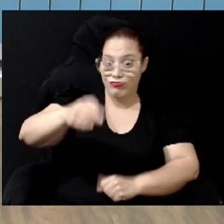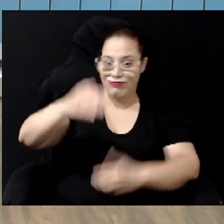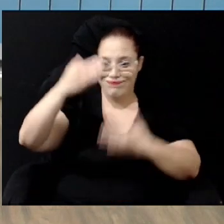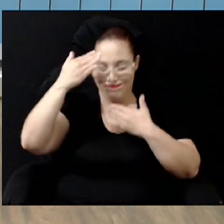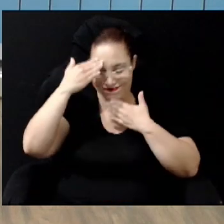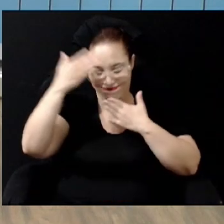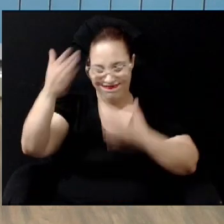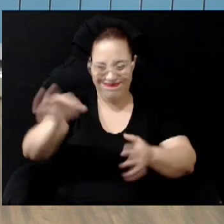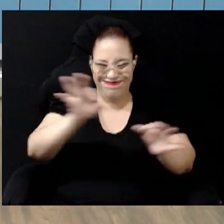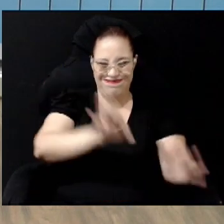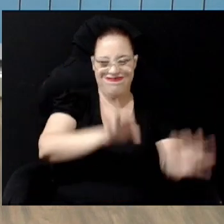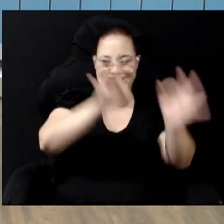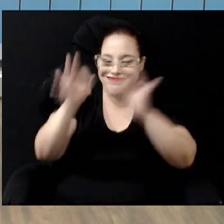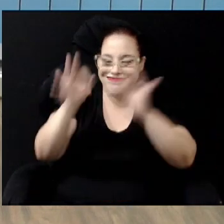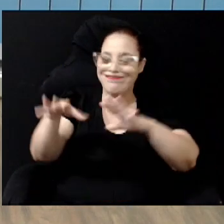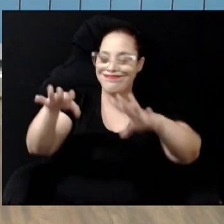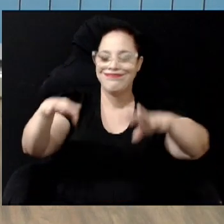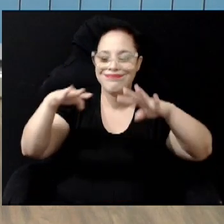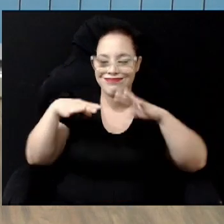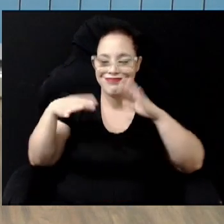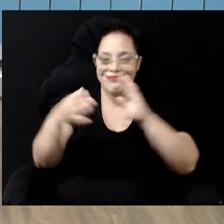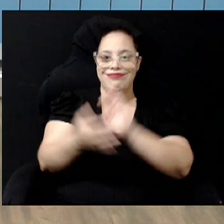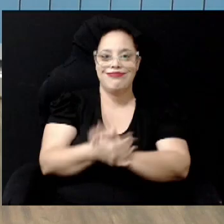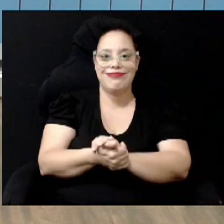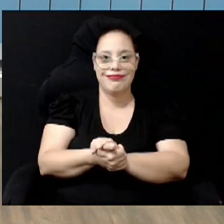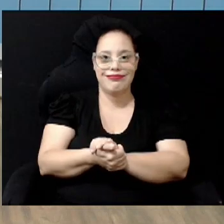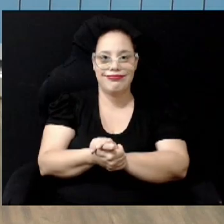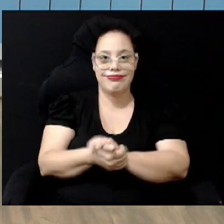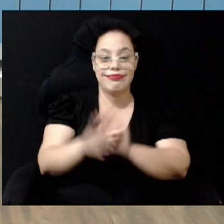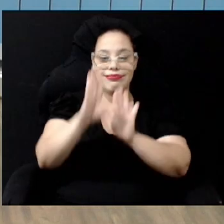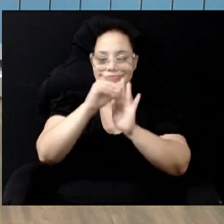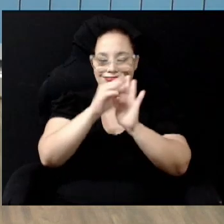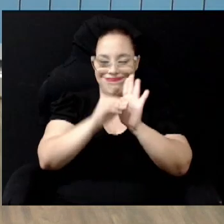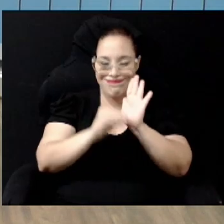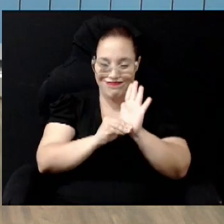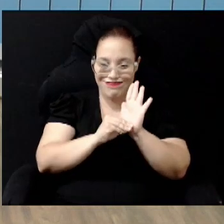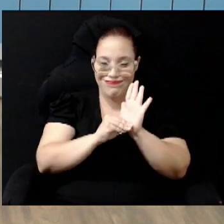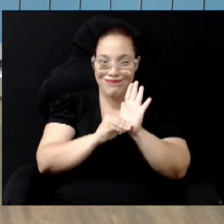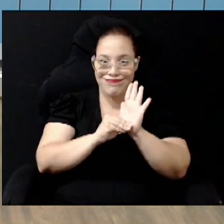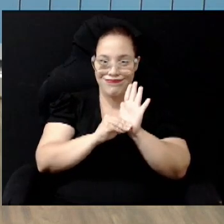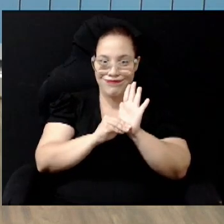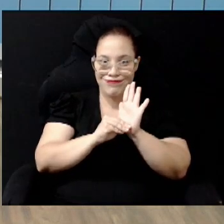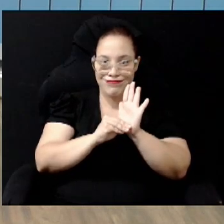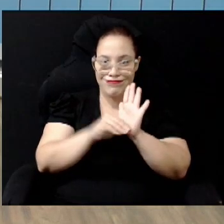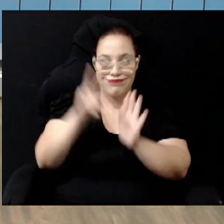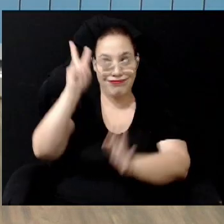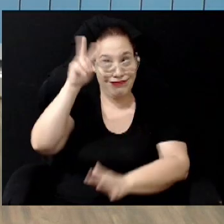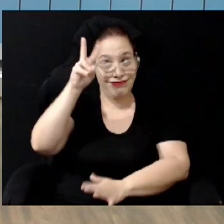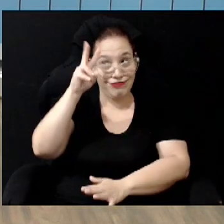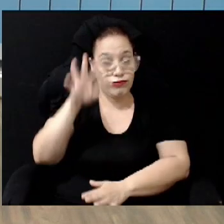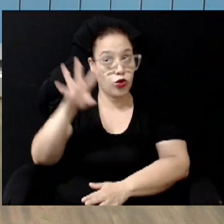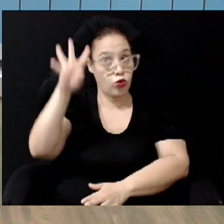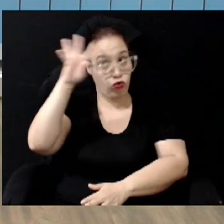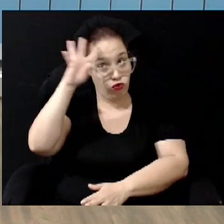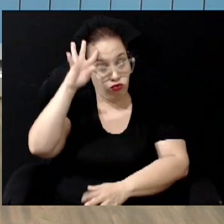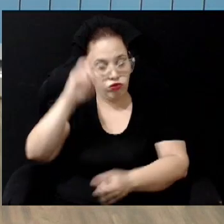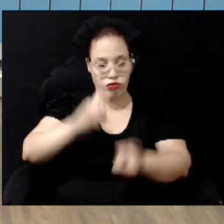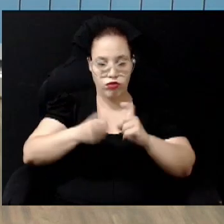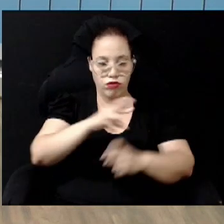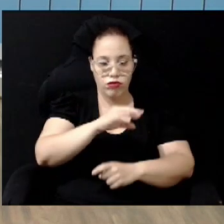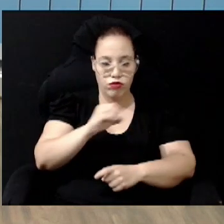obrigado pela sua companhia, pela sua audiência. Continue na nossa programação. Lembrando que hoje é quarta-feira, tem reunião ordinária de